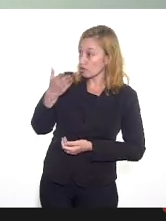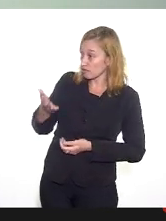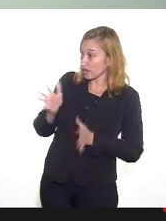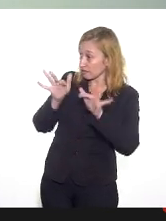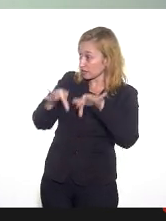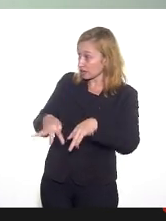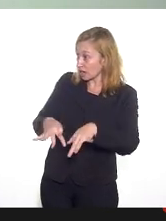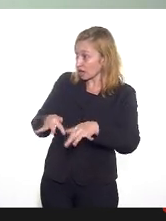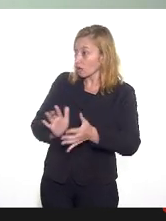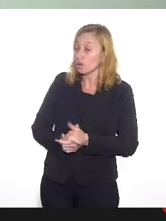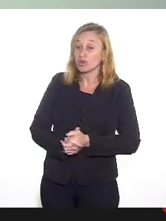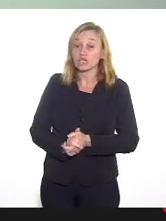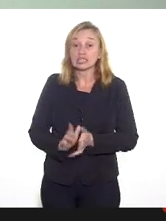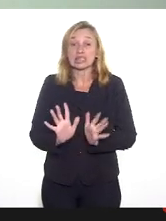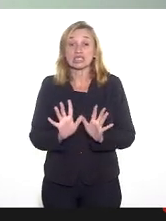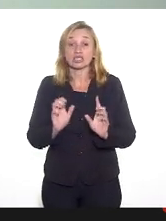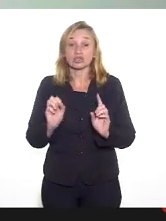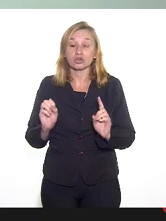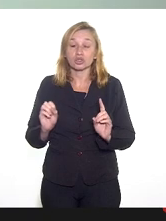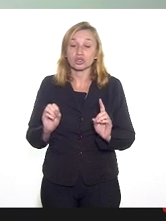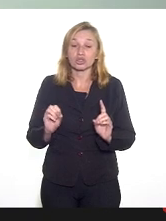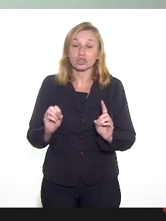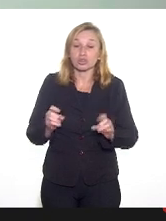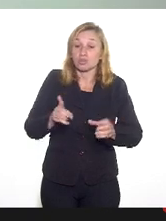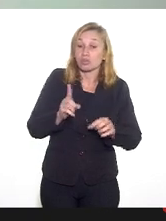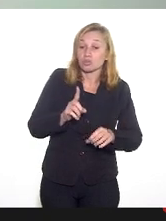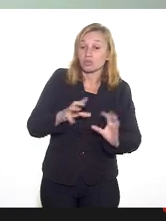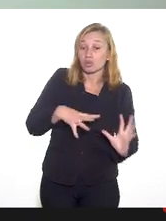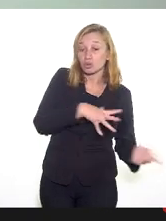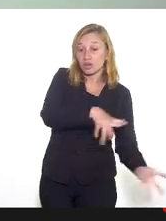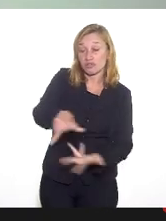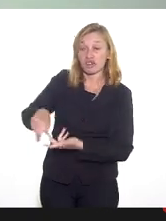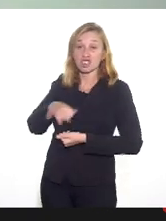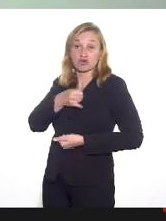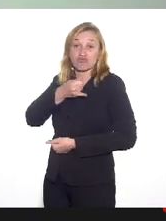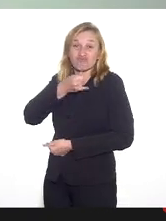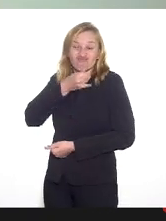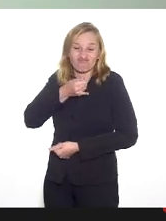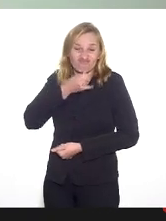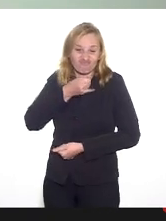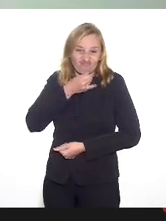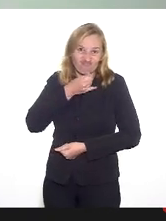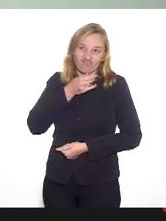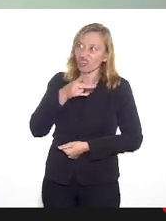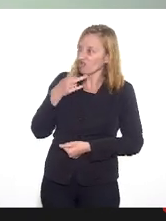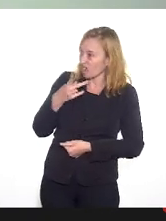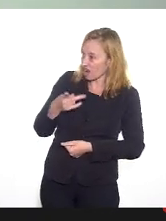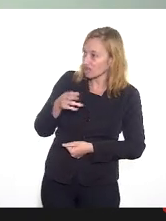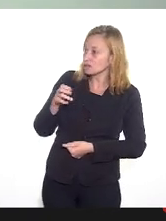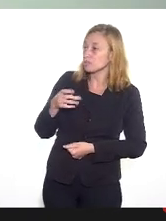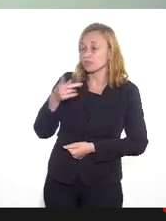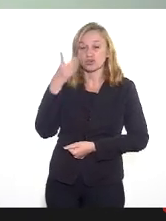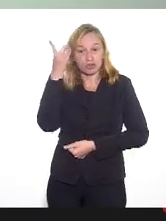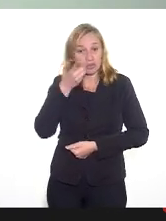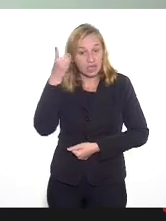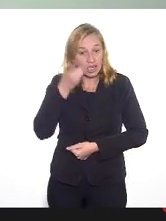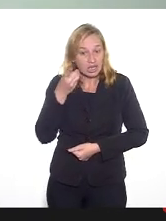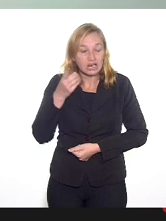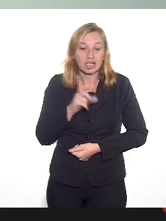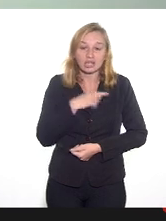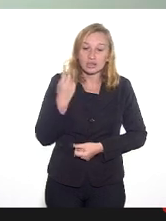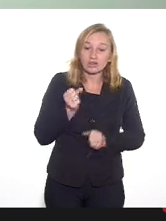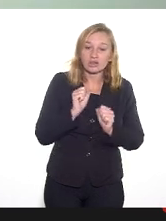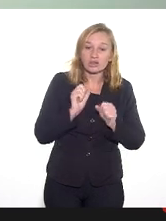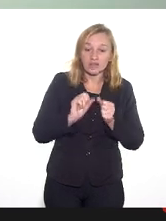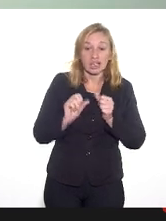né? Nesse universo de angústias que foram verbalizadas pelos deputados, e que a gente